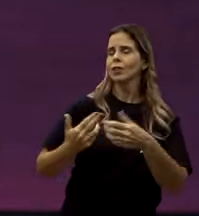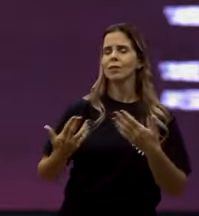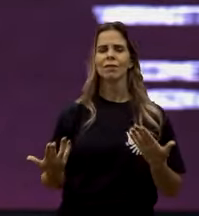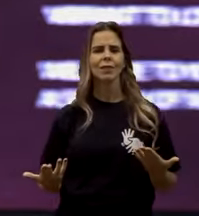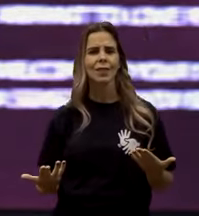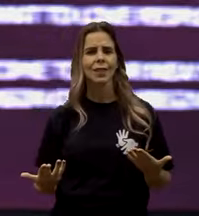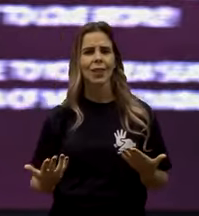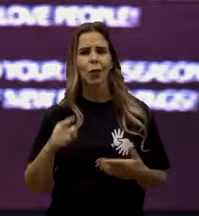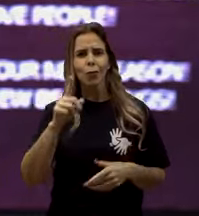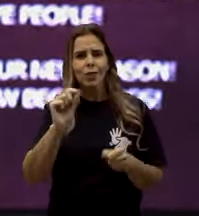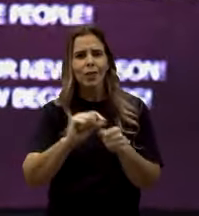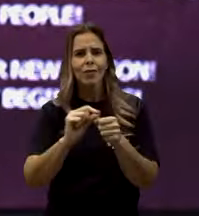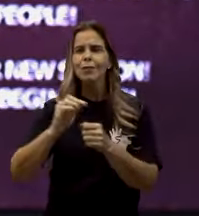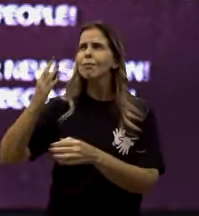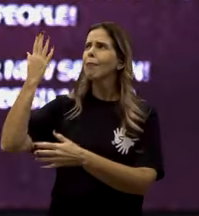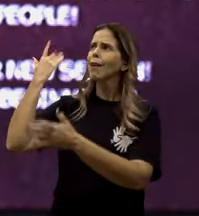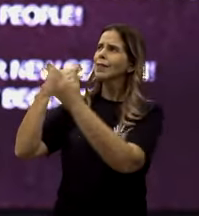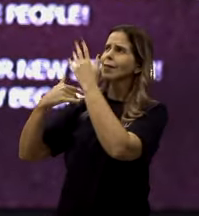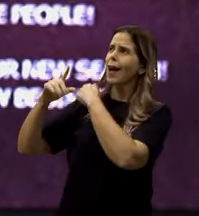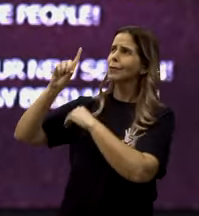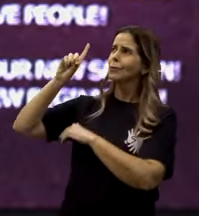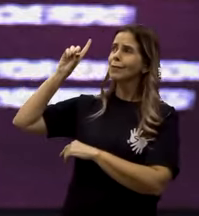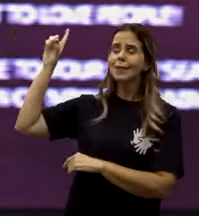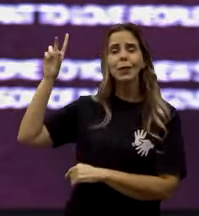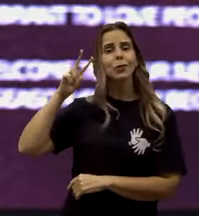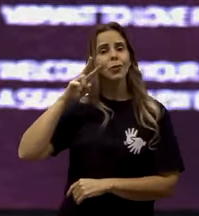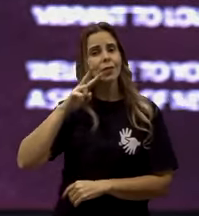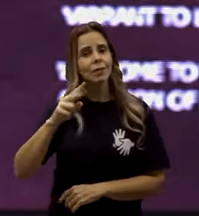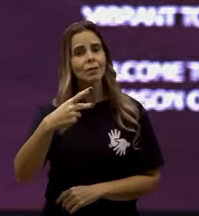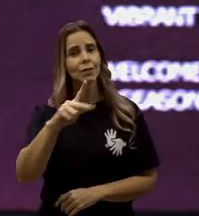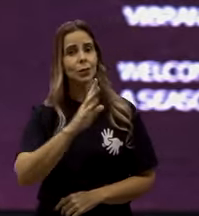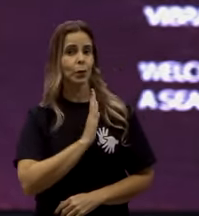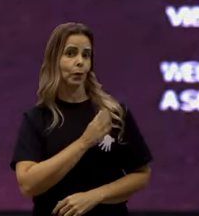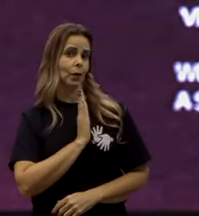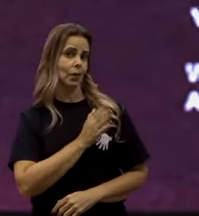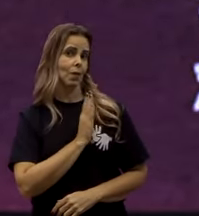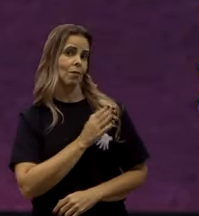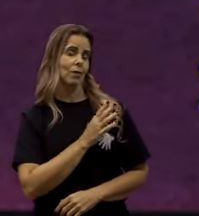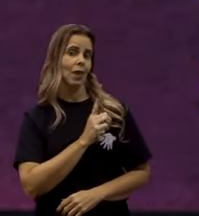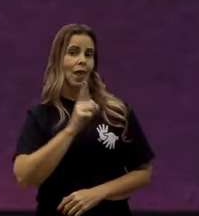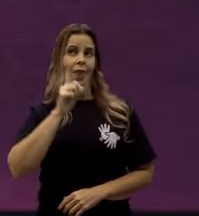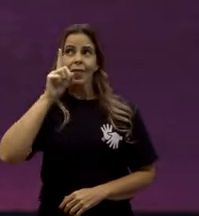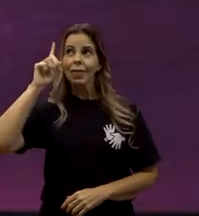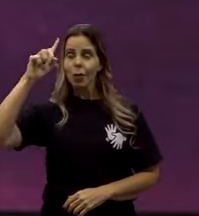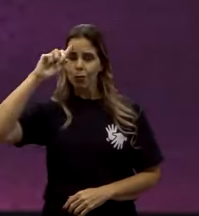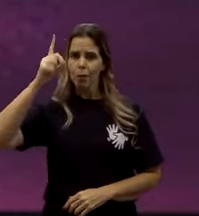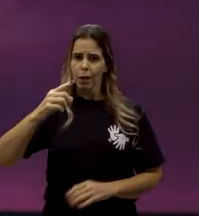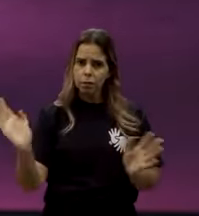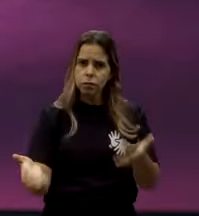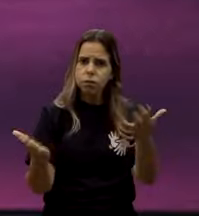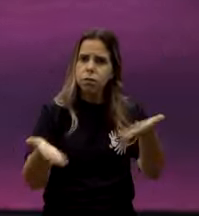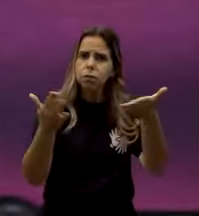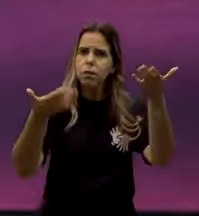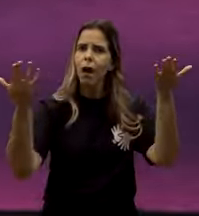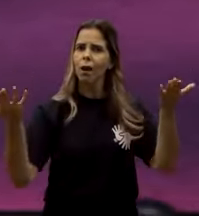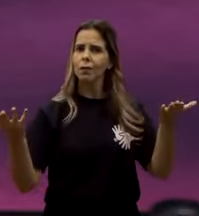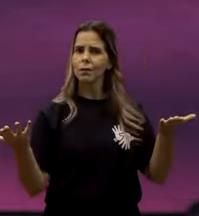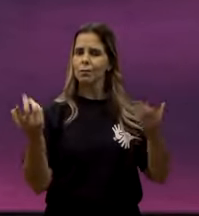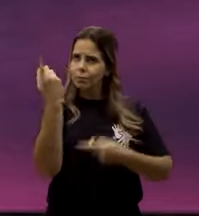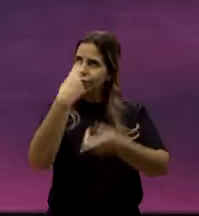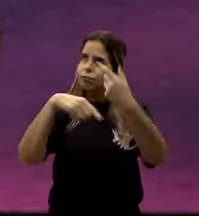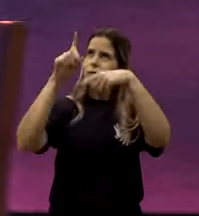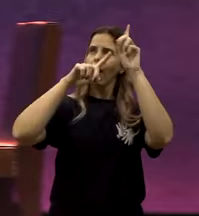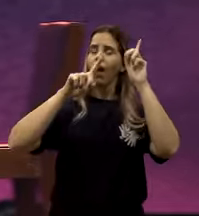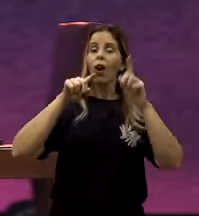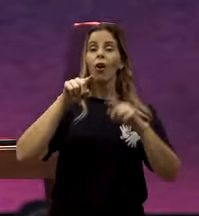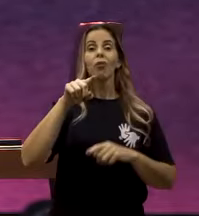fez lá atrás e Deus tá assim vamos embora rapaz eu tô olhando teu coração vem para mim que tem coisa grande para você enquanto você tá preocupado